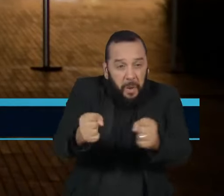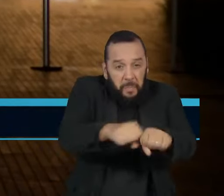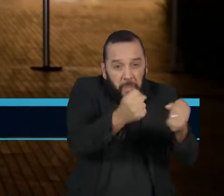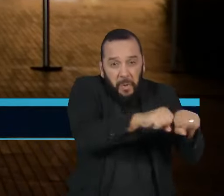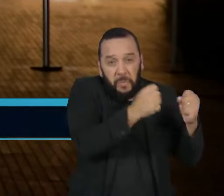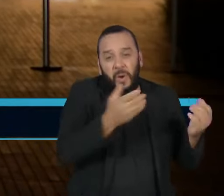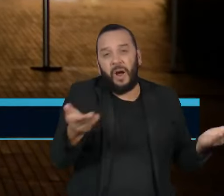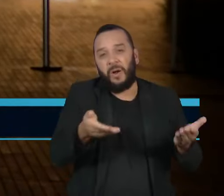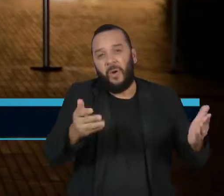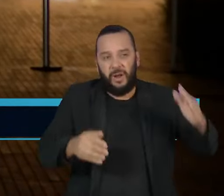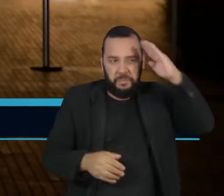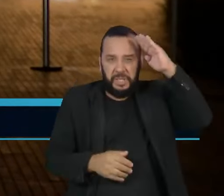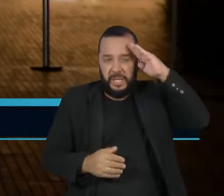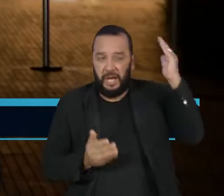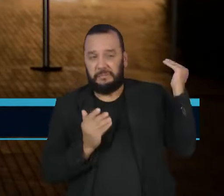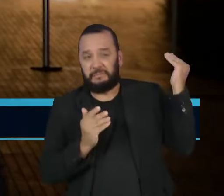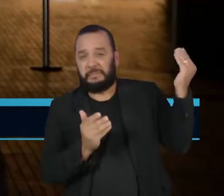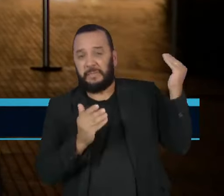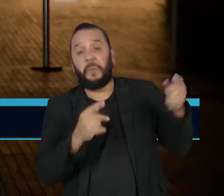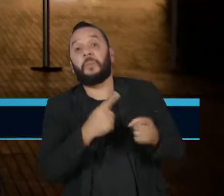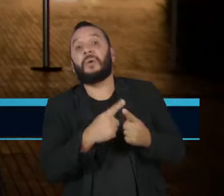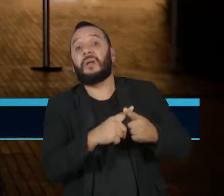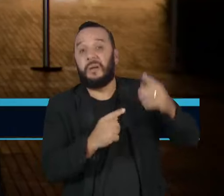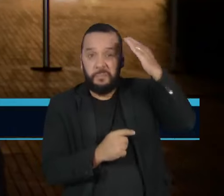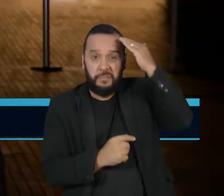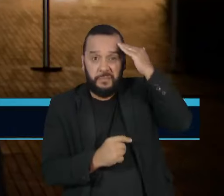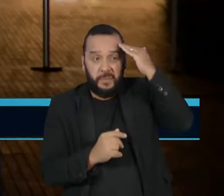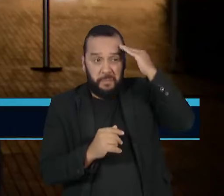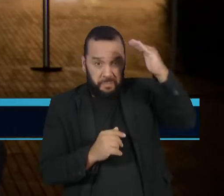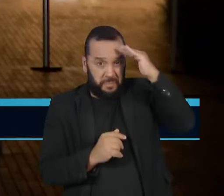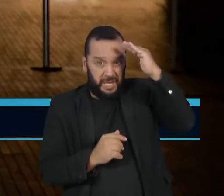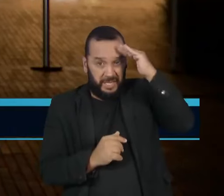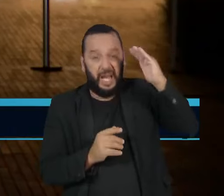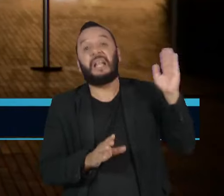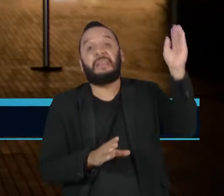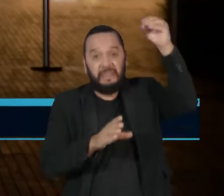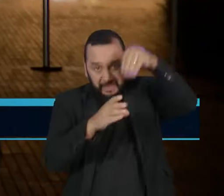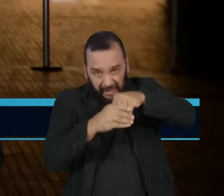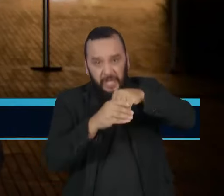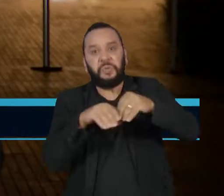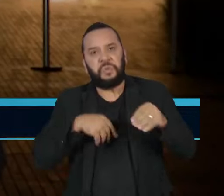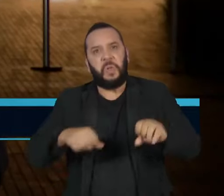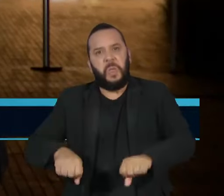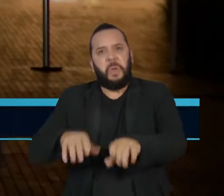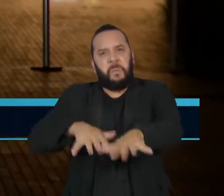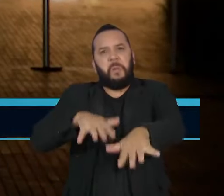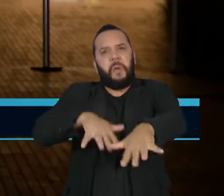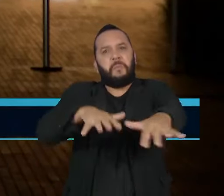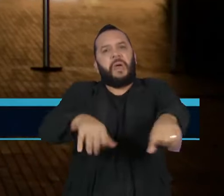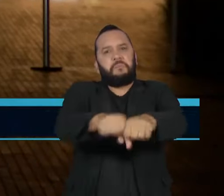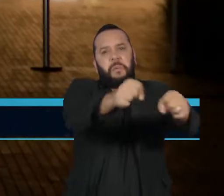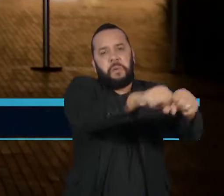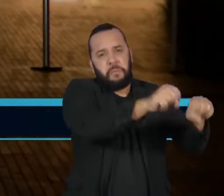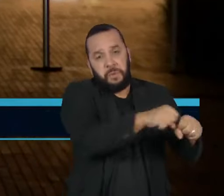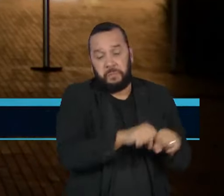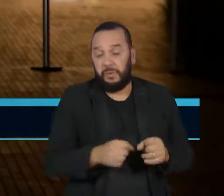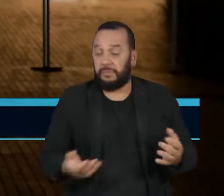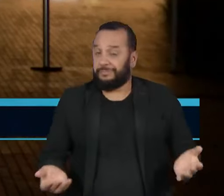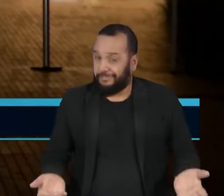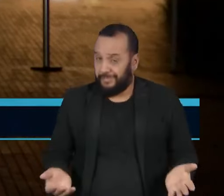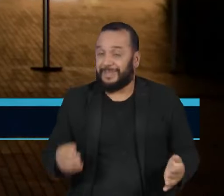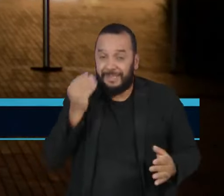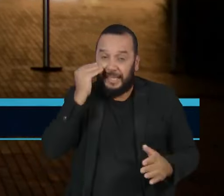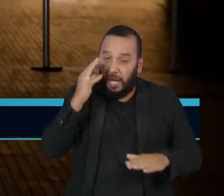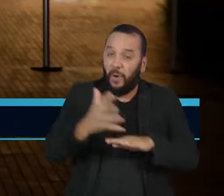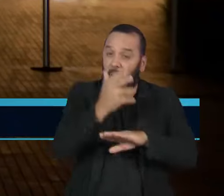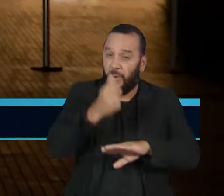passada estão entre os investigados pela tentativa de golpe de Estado. Agora, o governo negocia com o Congresso uma proposta de